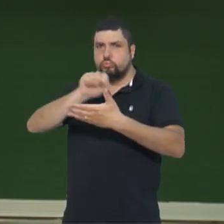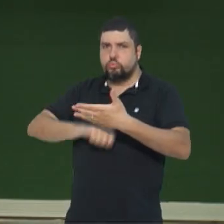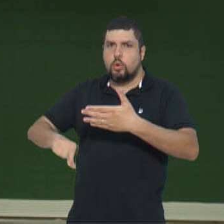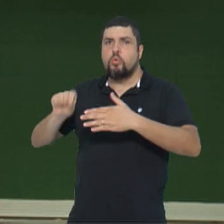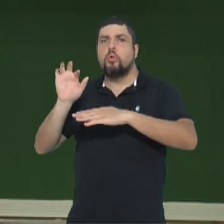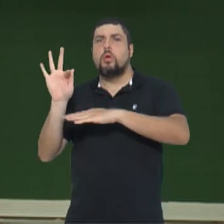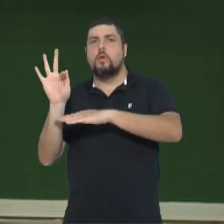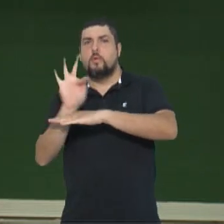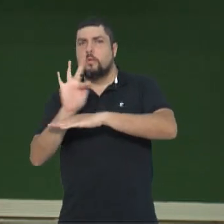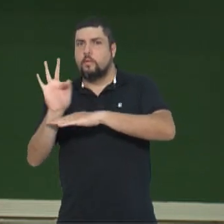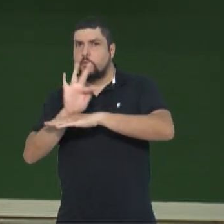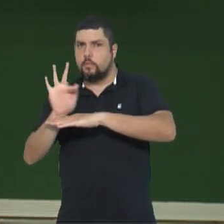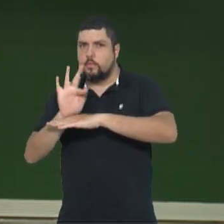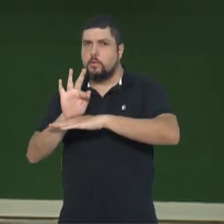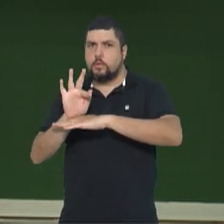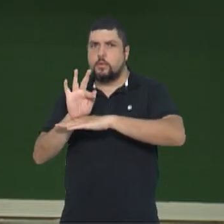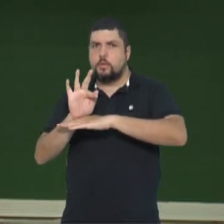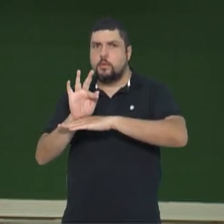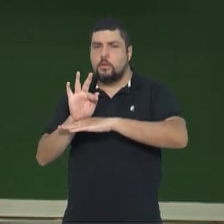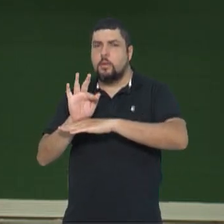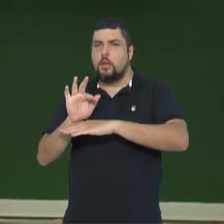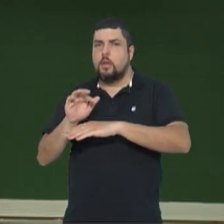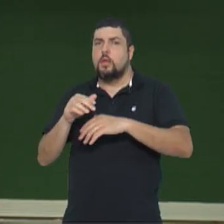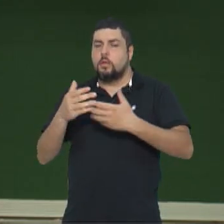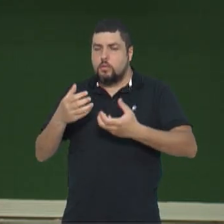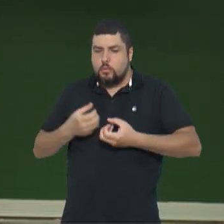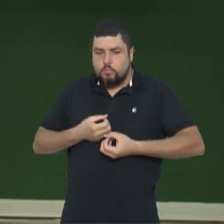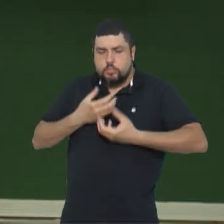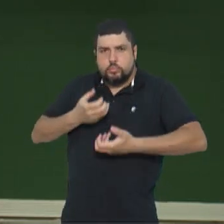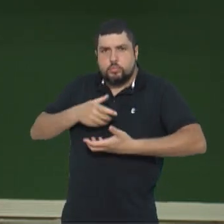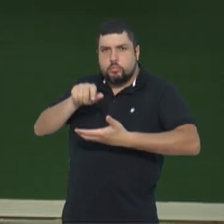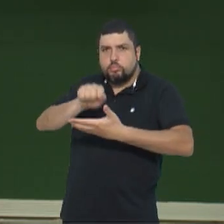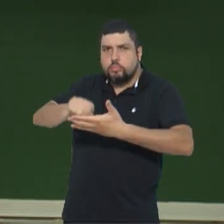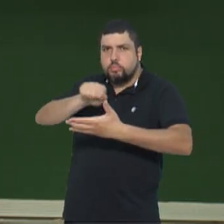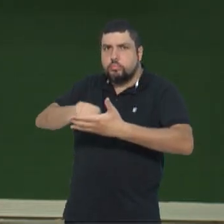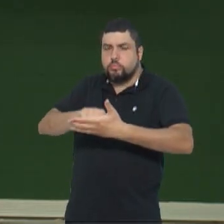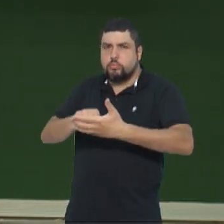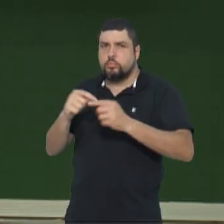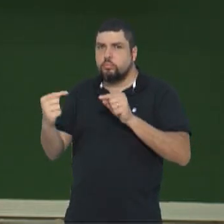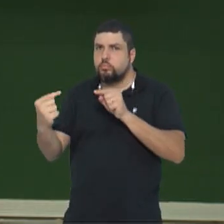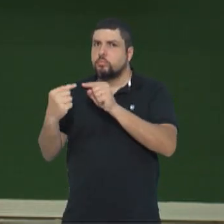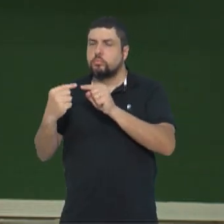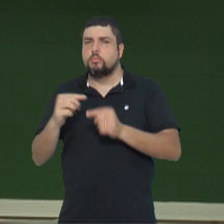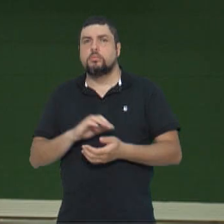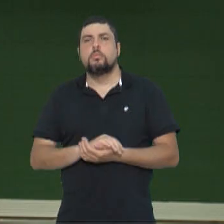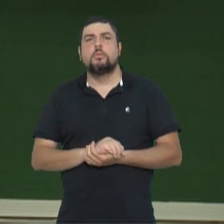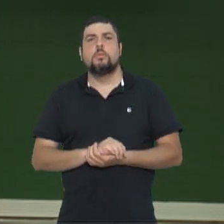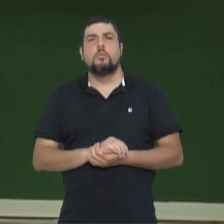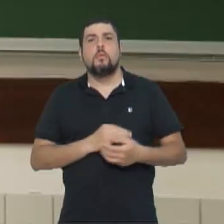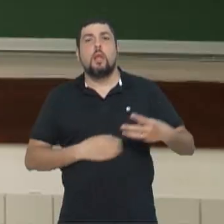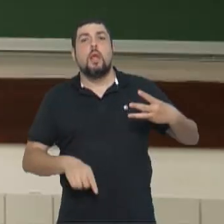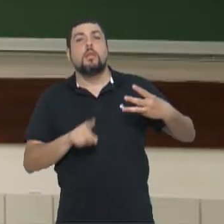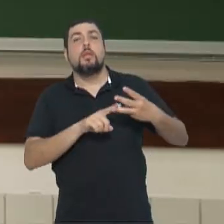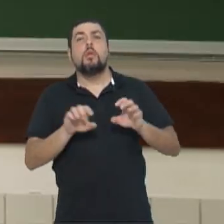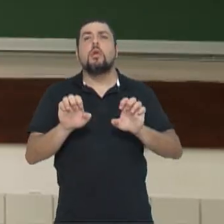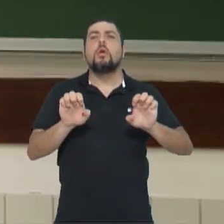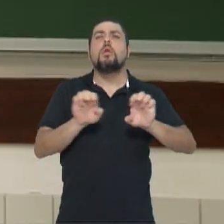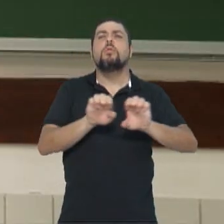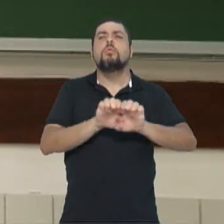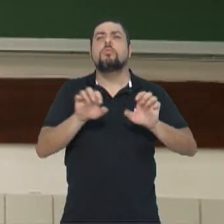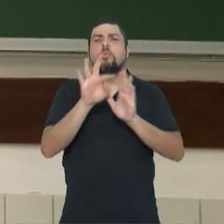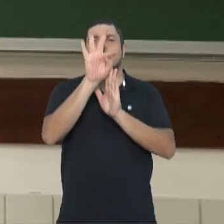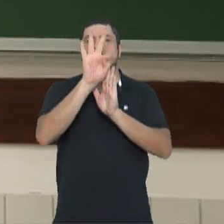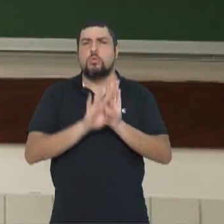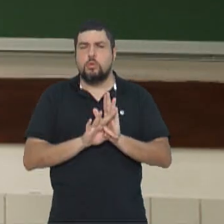nível formal, né? Porque você está mostrando o seu nível aí, tá certo? Nesse sentido. Que estrutura o texto vai ter? Então a gente tem aí, eu vou